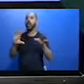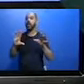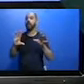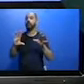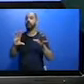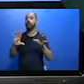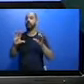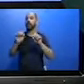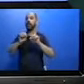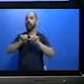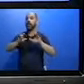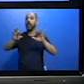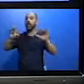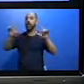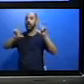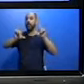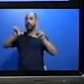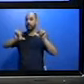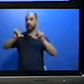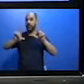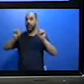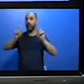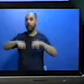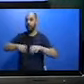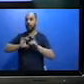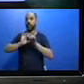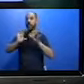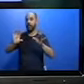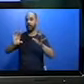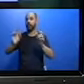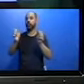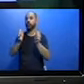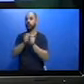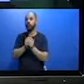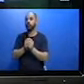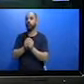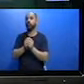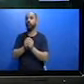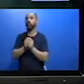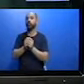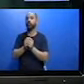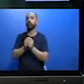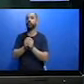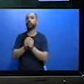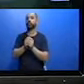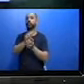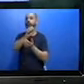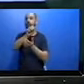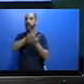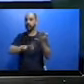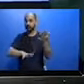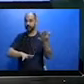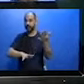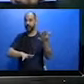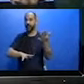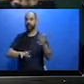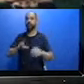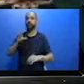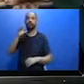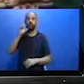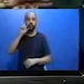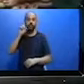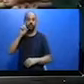transmitida na tv vale juntamente com as suas atividades coloquem a data